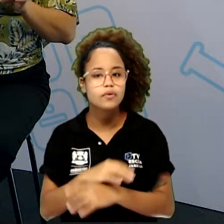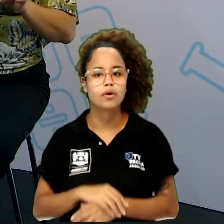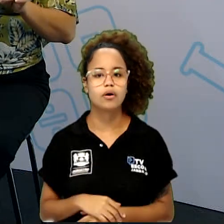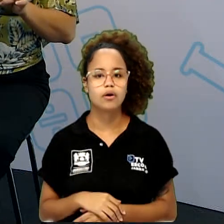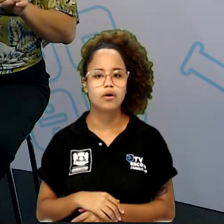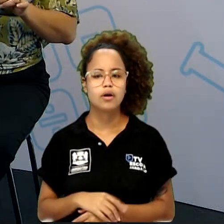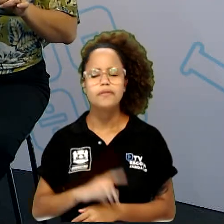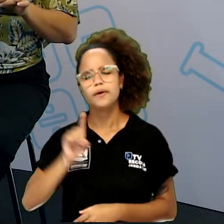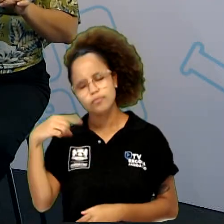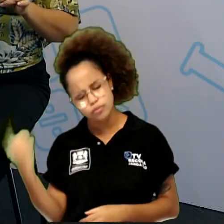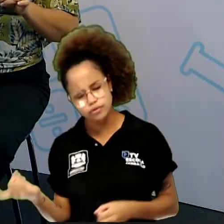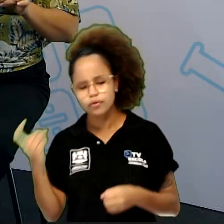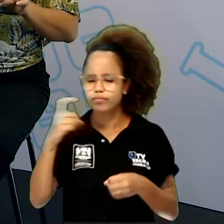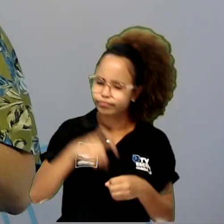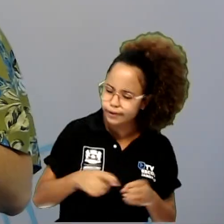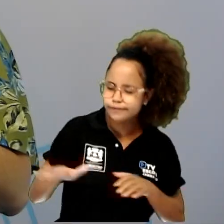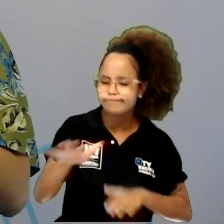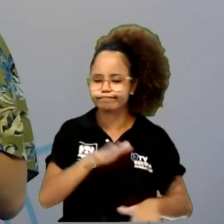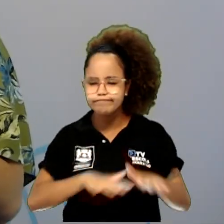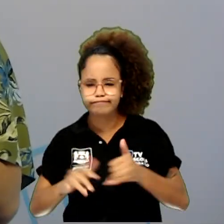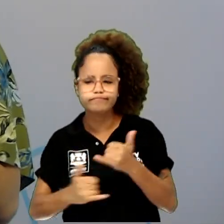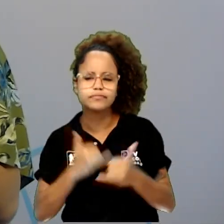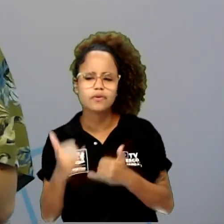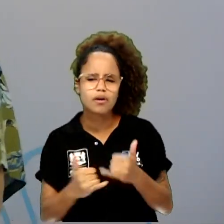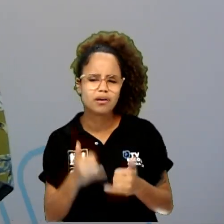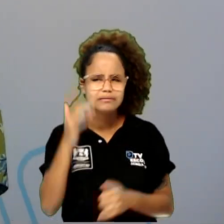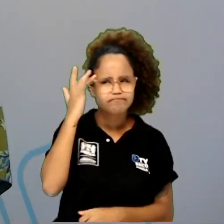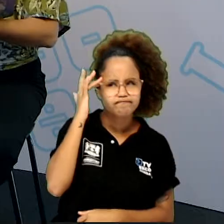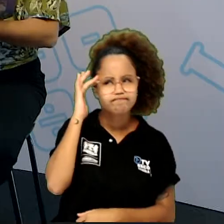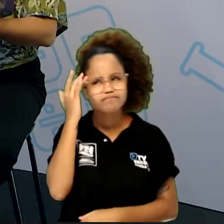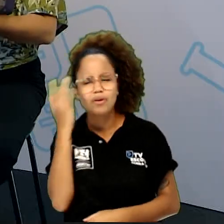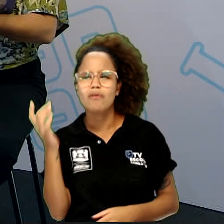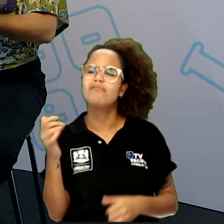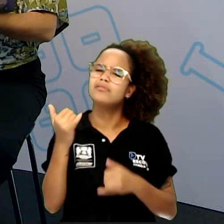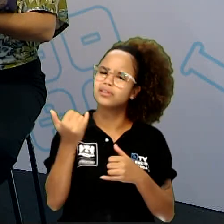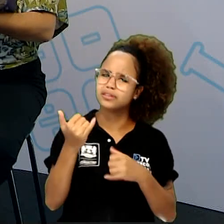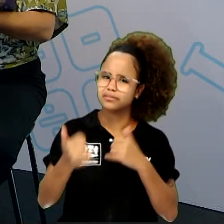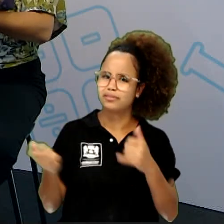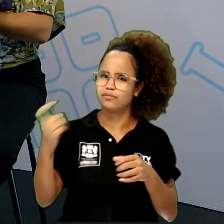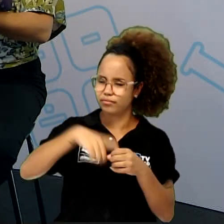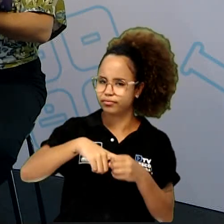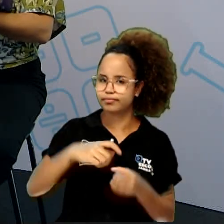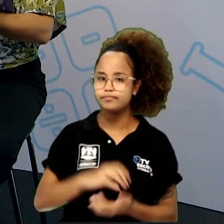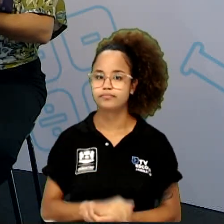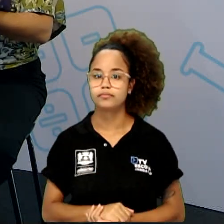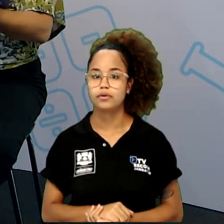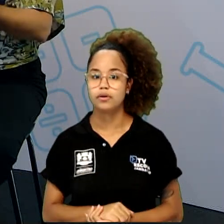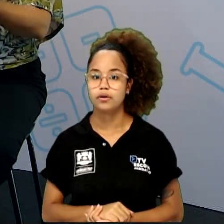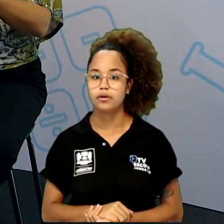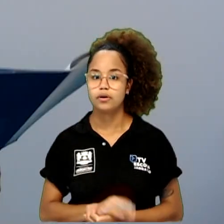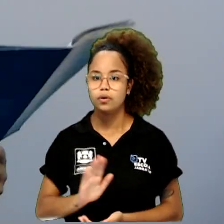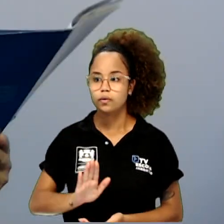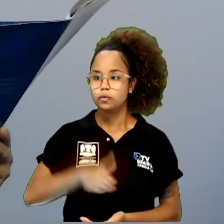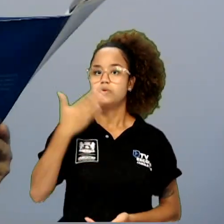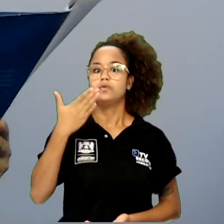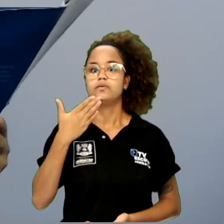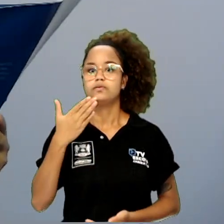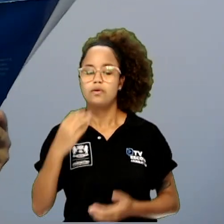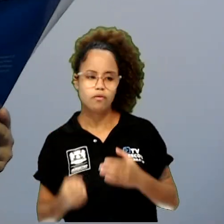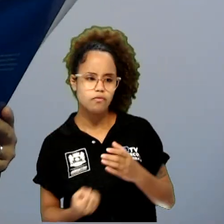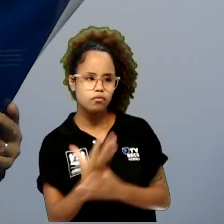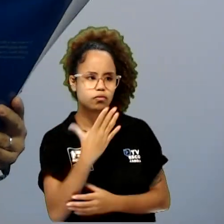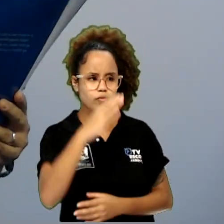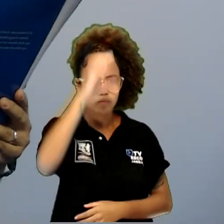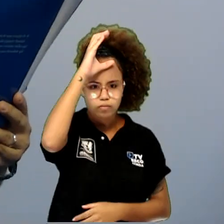voltaram a jogar, ainda desconfiados. Será que ele vai voltar? Perguntavam impressionados. De repente surge o tio, com